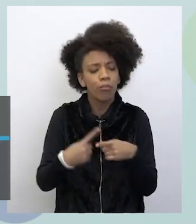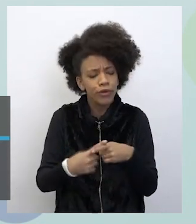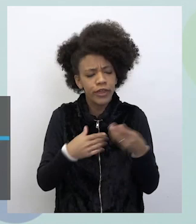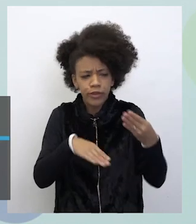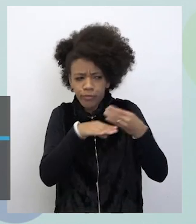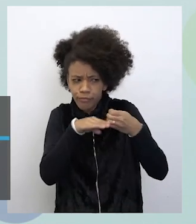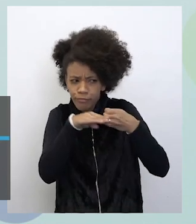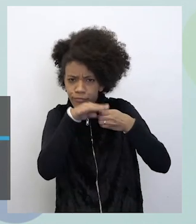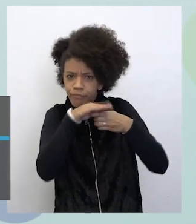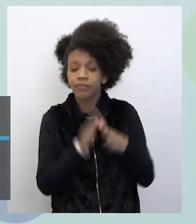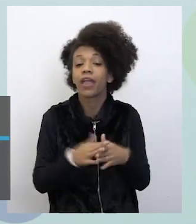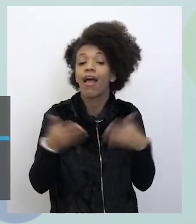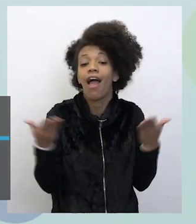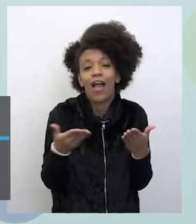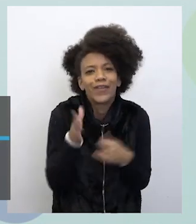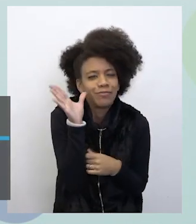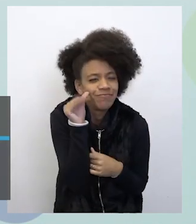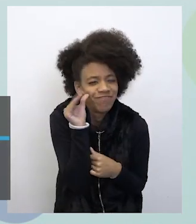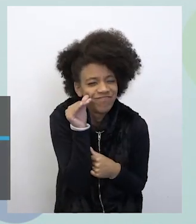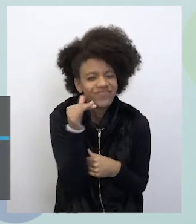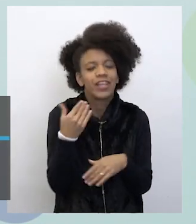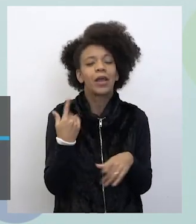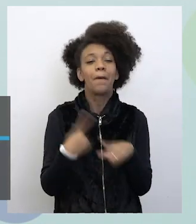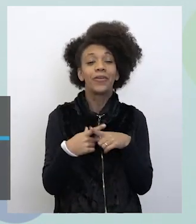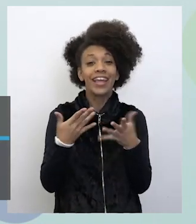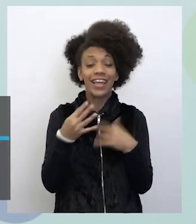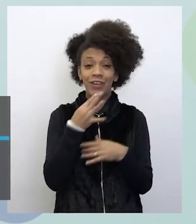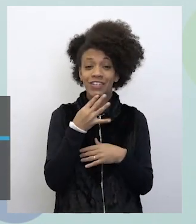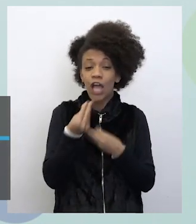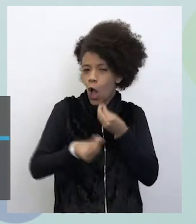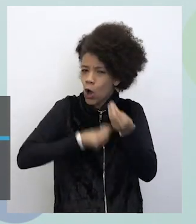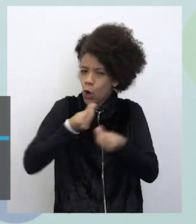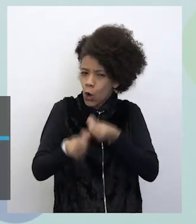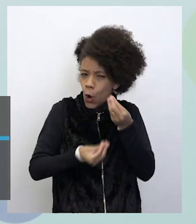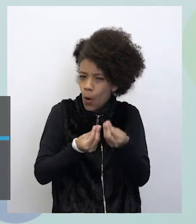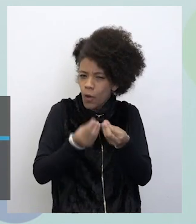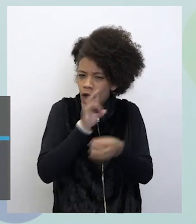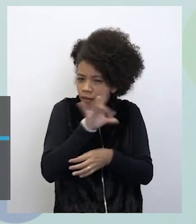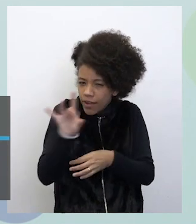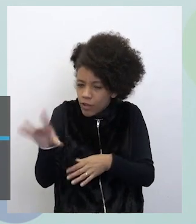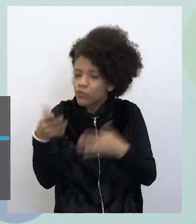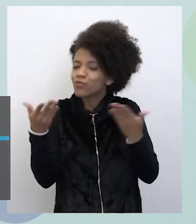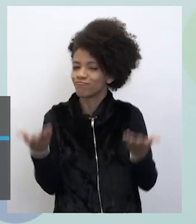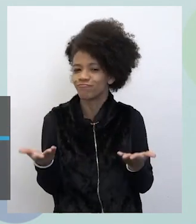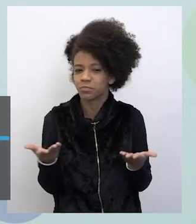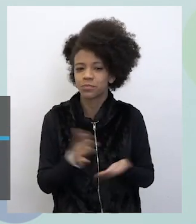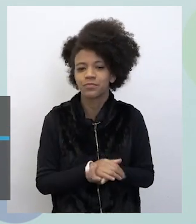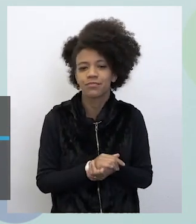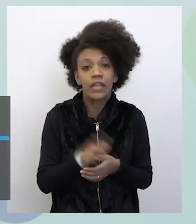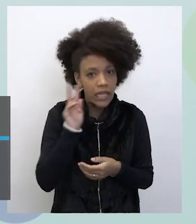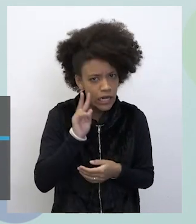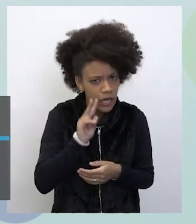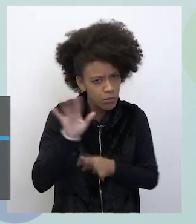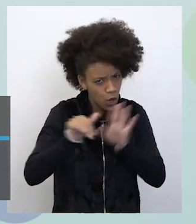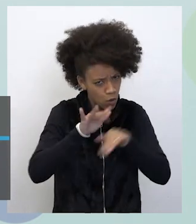degrau. Agora a gente está muito curioso, porque a gente quer conhecer como ficou a rubrica de cada um de vocês. Lembra que a gente fez um